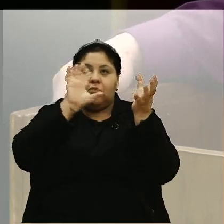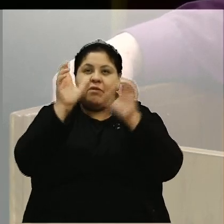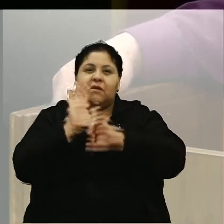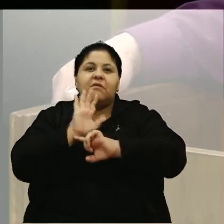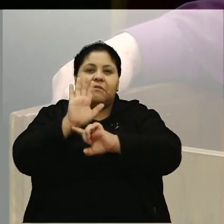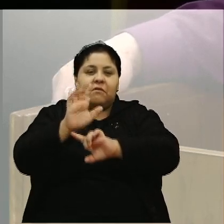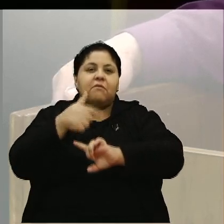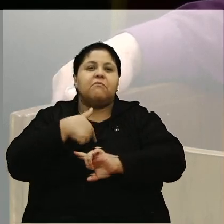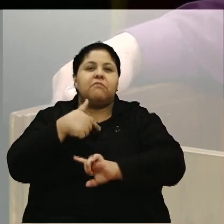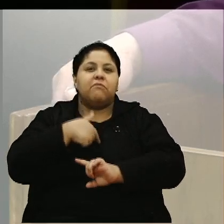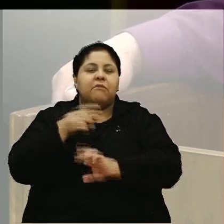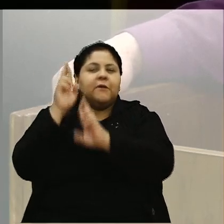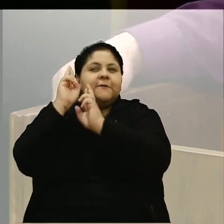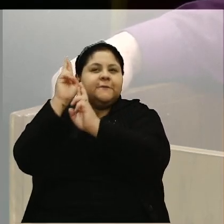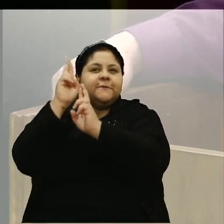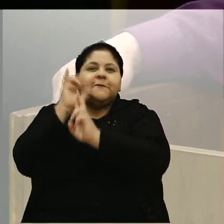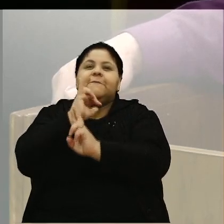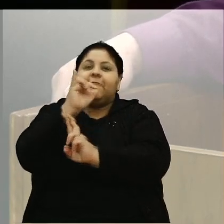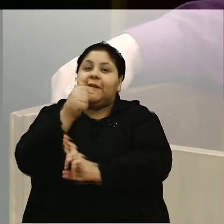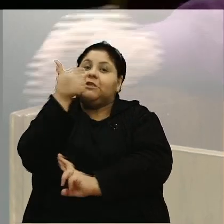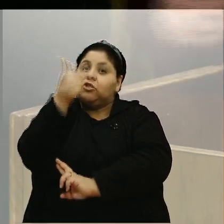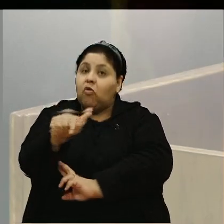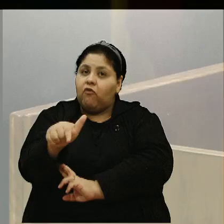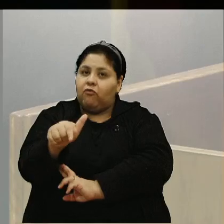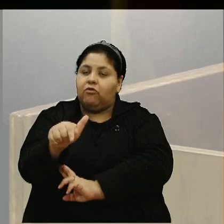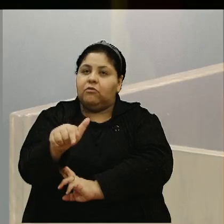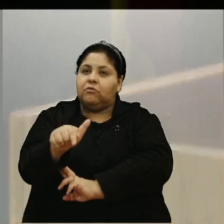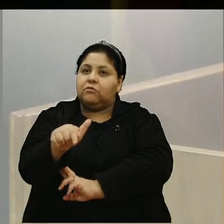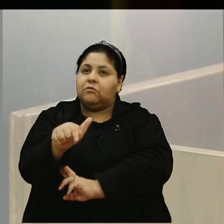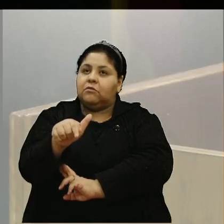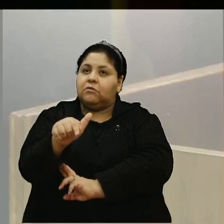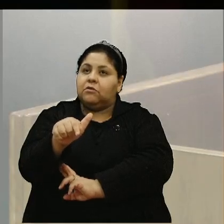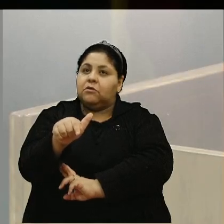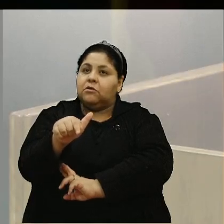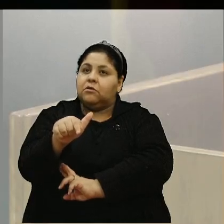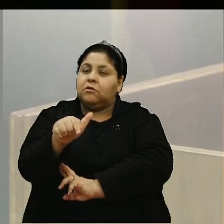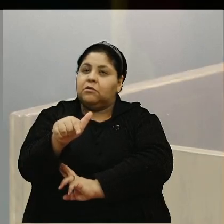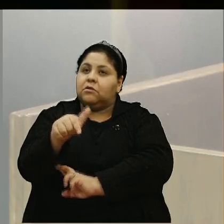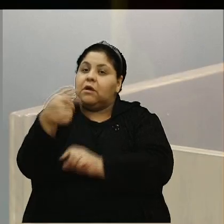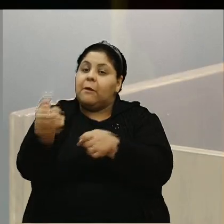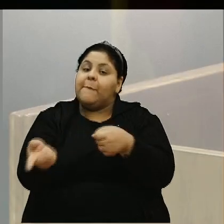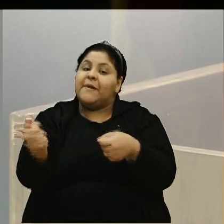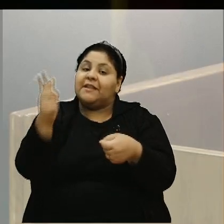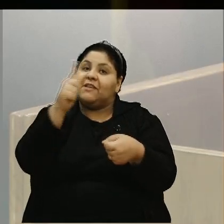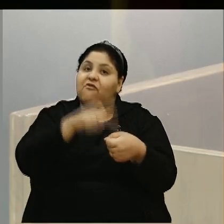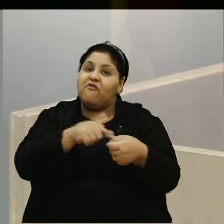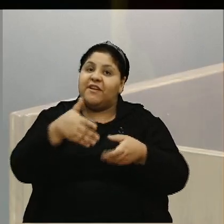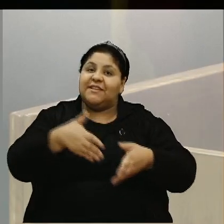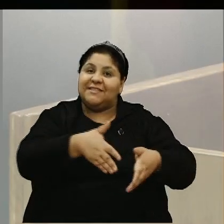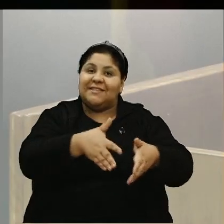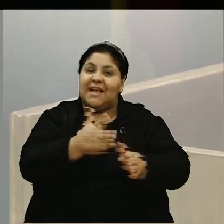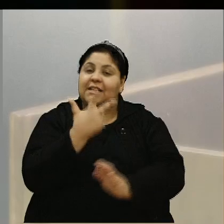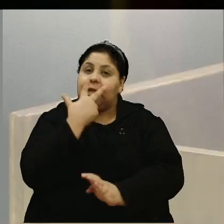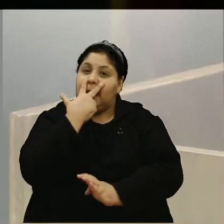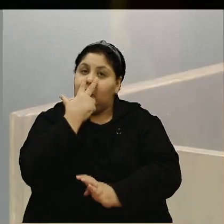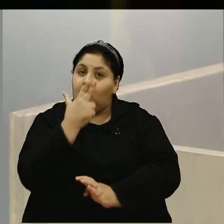muito esperançoso, já falei, vou falar de novo. Para devolver as condições da estrada que tínhamos em